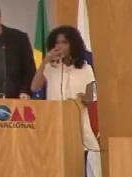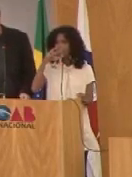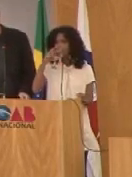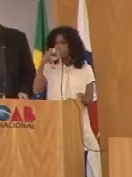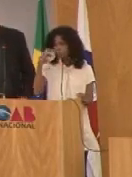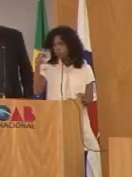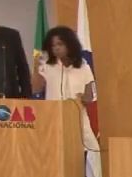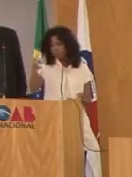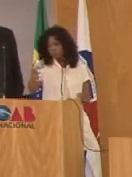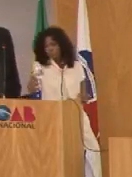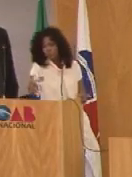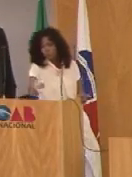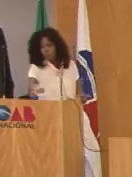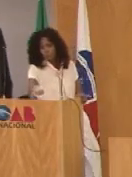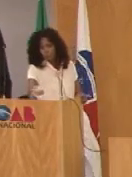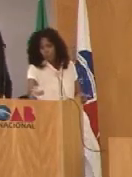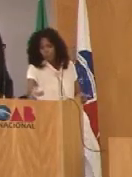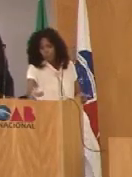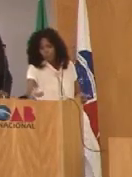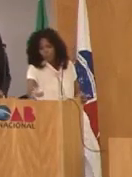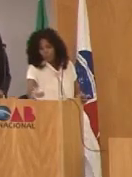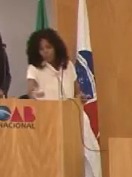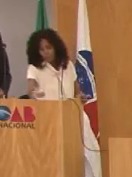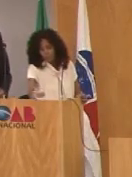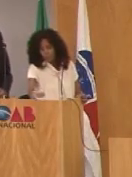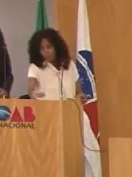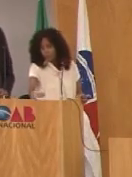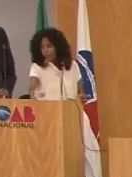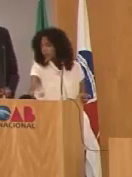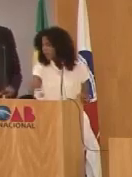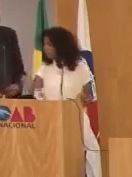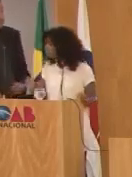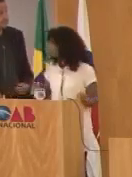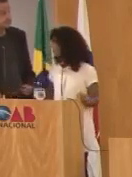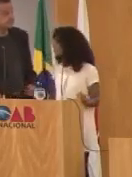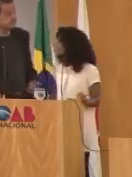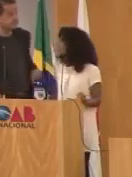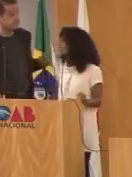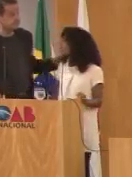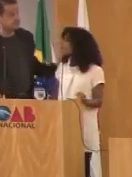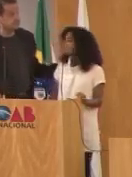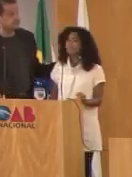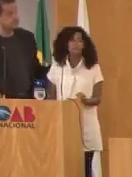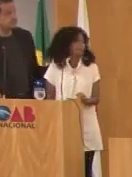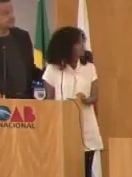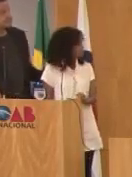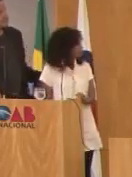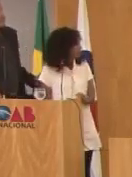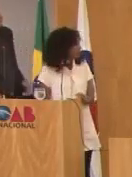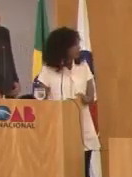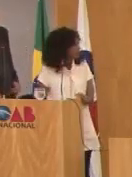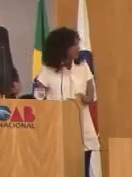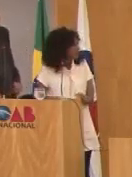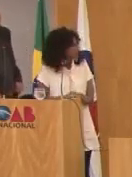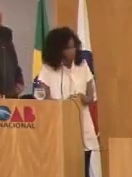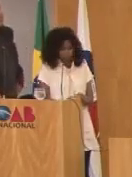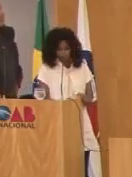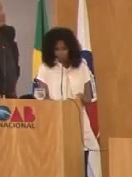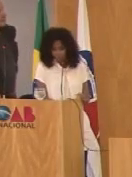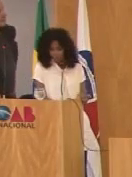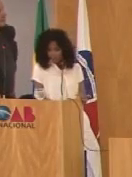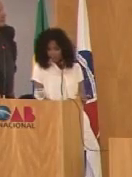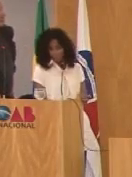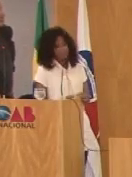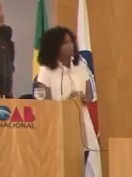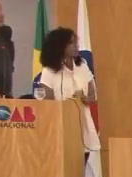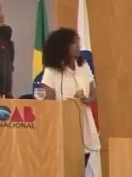nós. É mais um daqueles momentos em que, na história do nosso país, como já dito aqui de